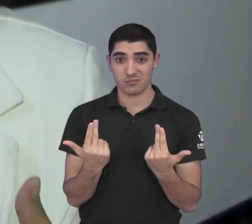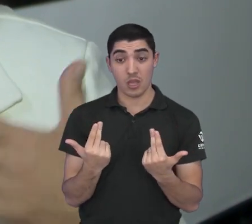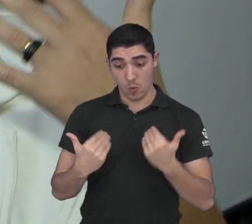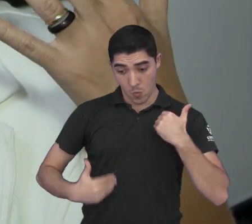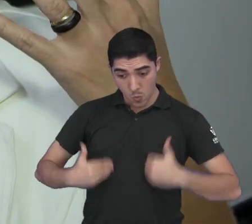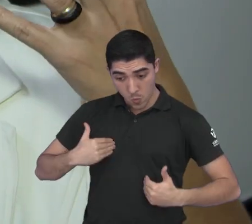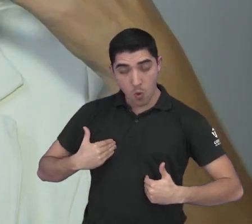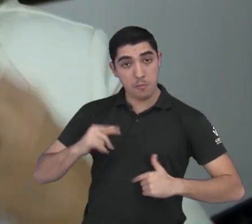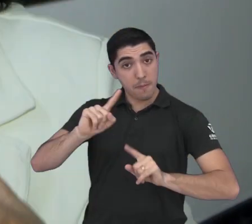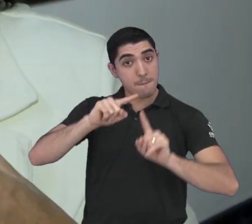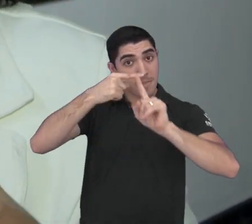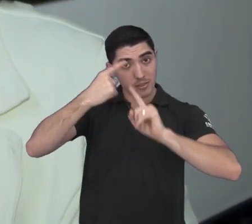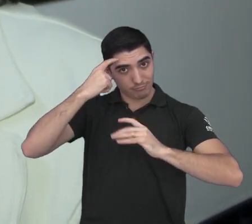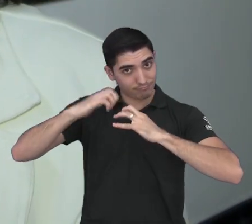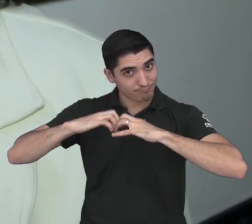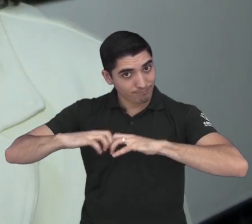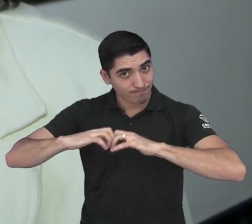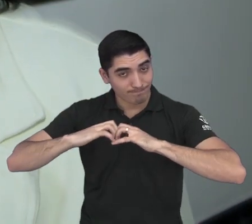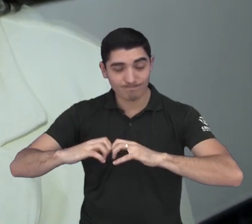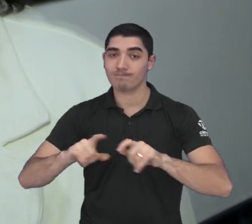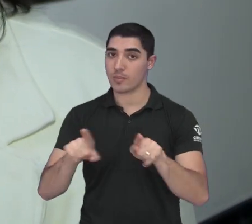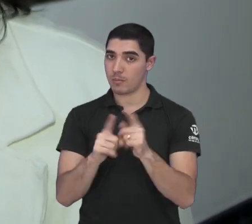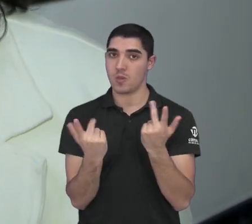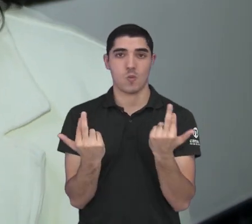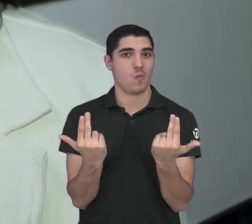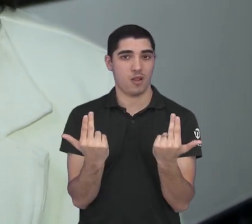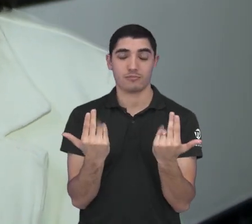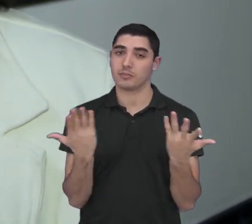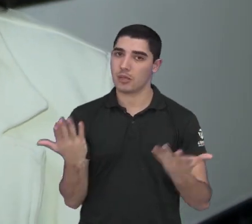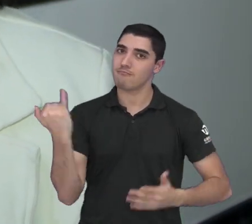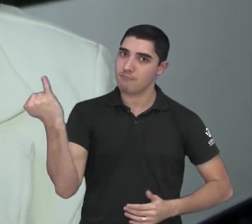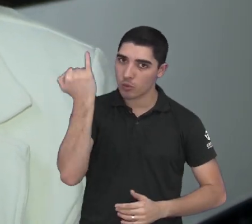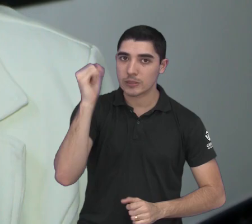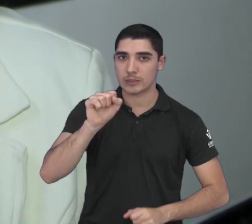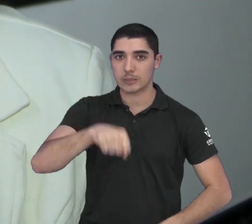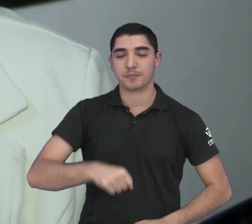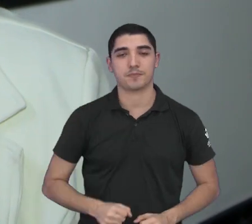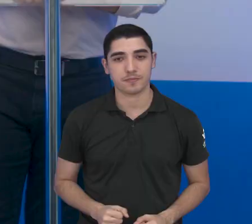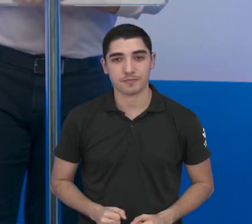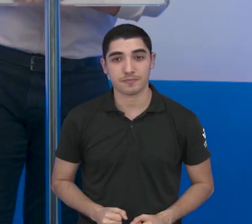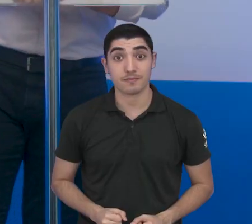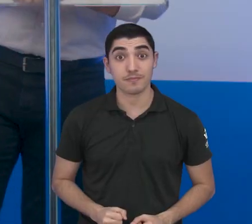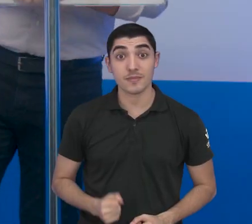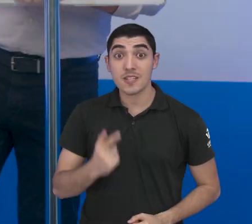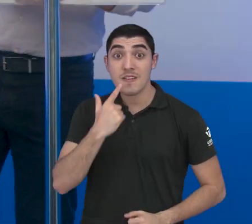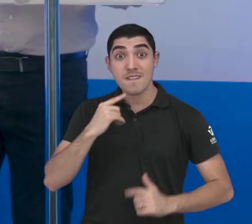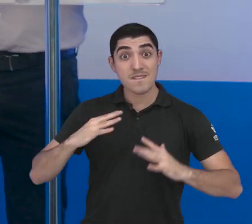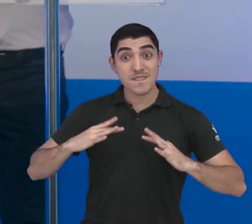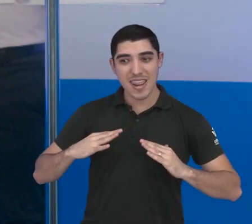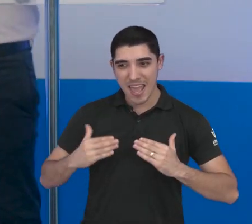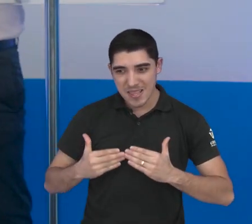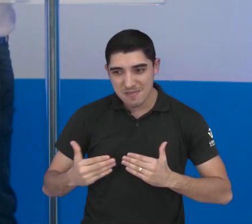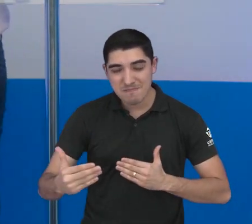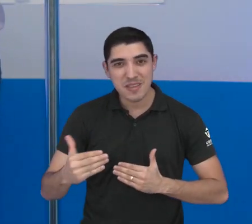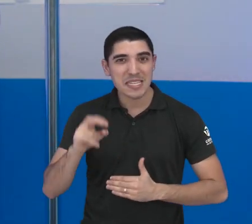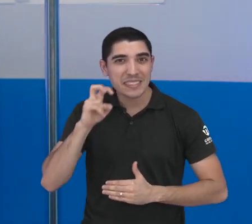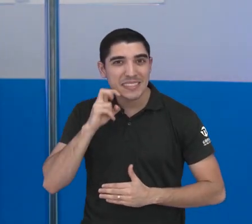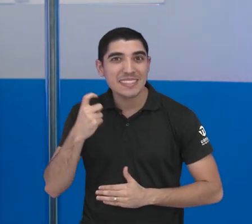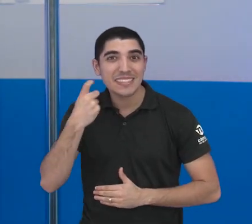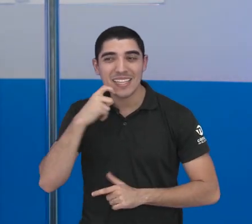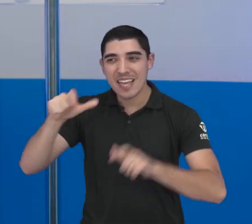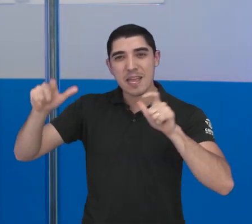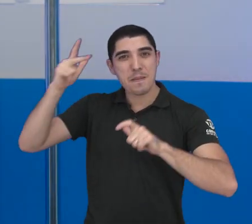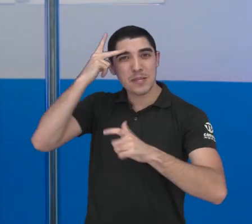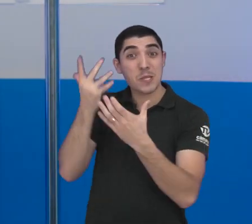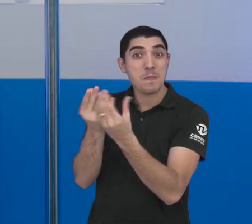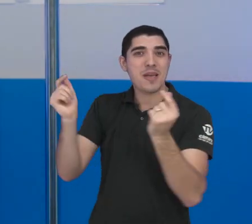desenvolve o corpo quanto o cognitivo, né? Então, é importantíssimo. E feriadão prolongado para muita gente,